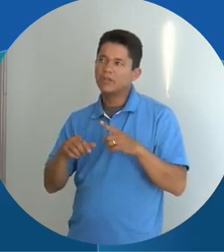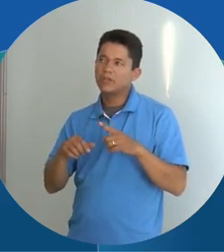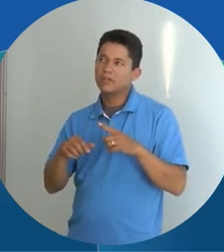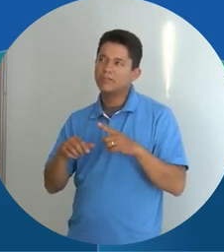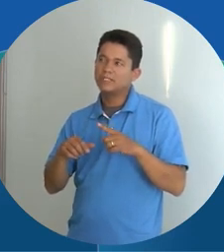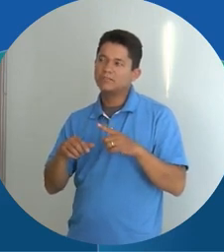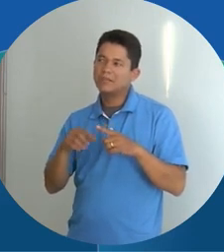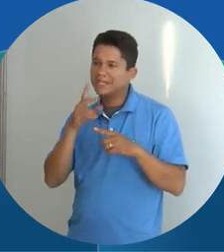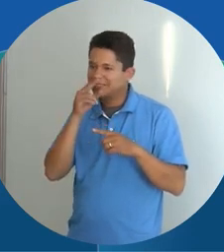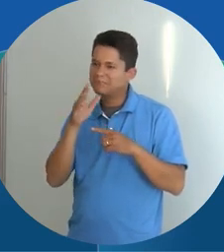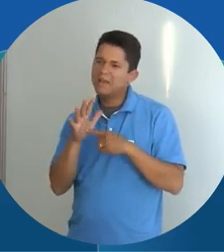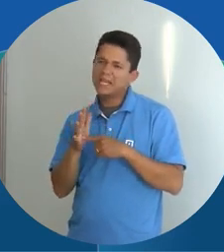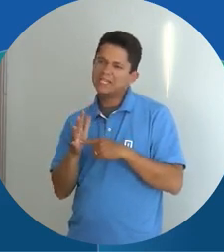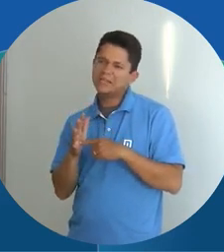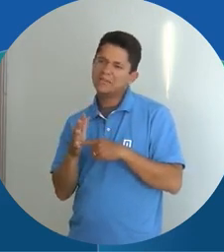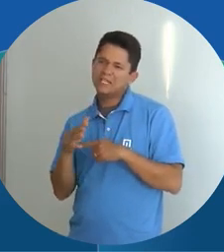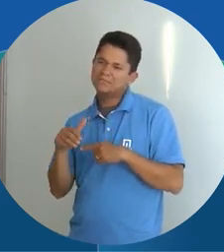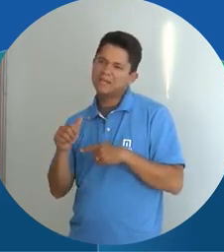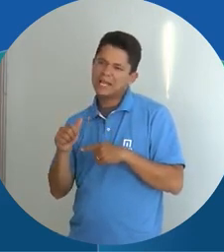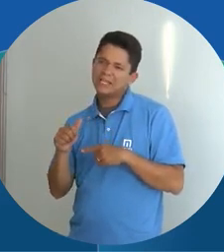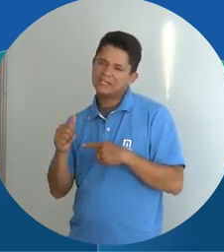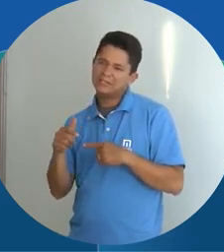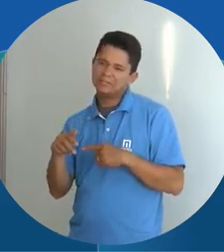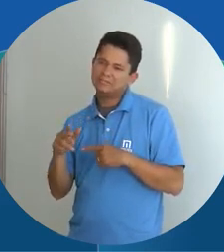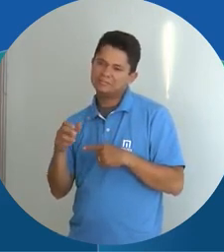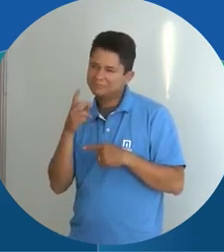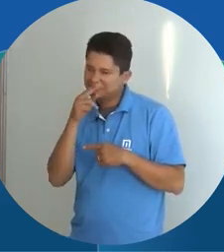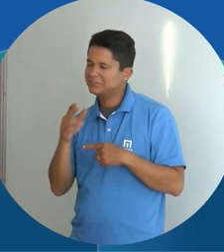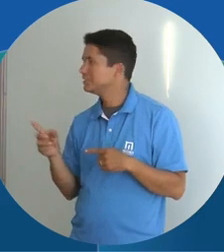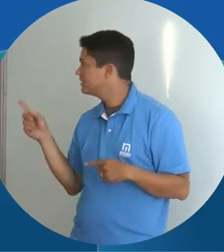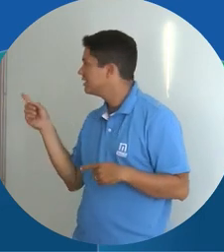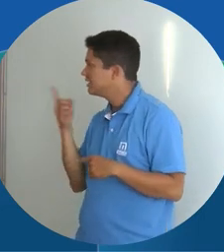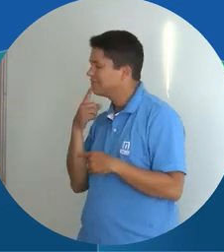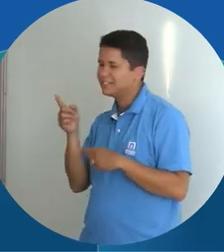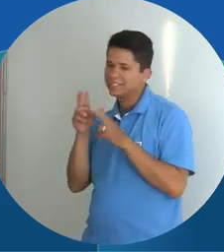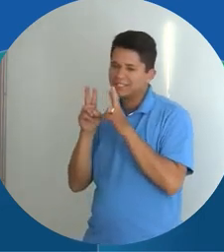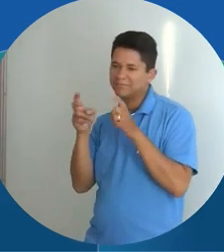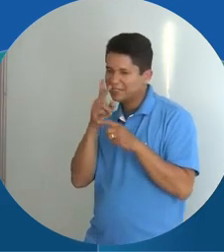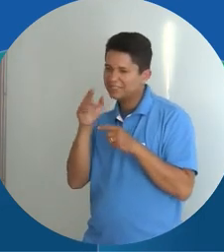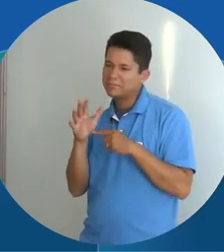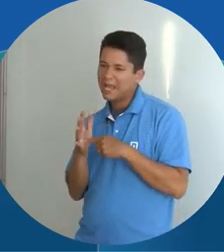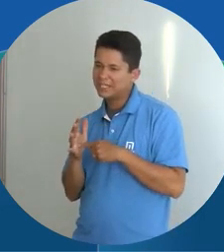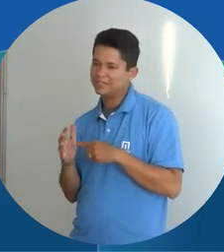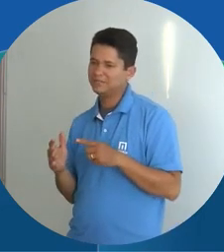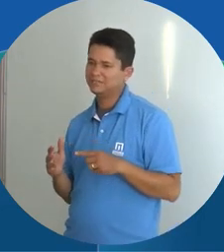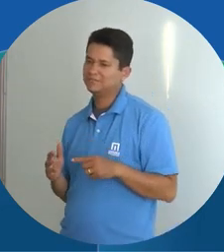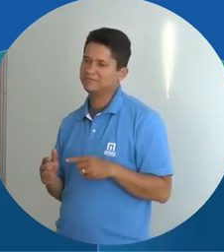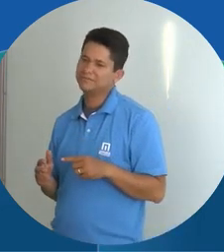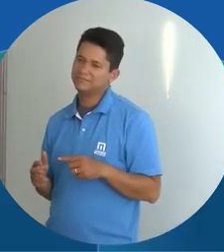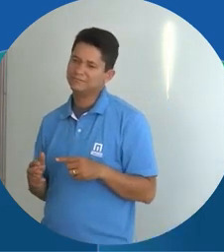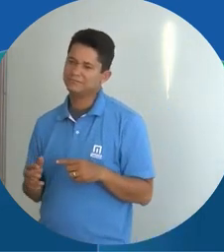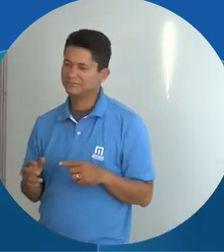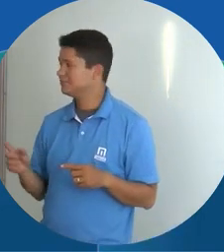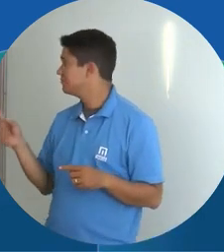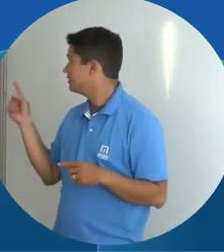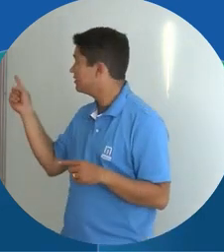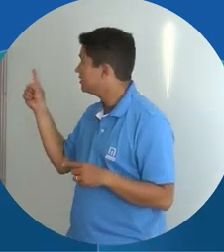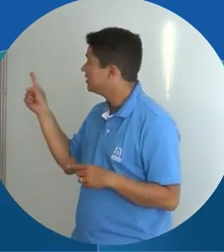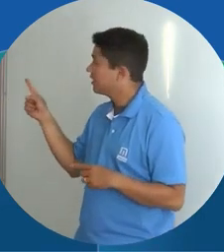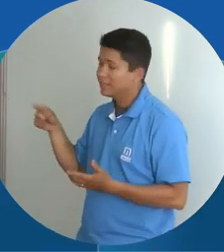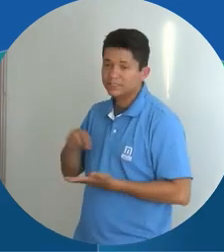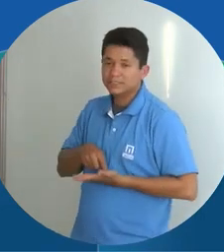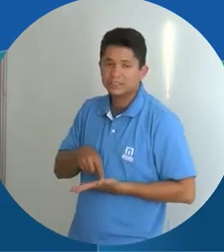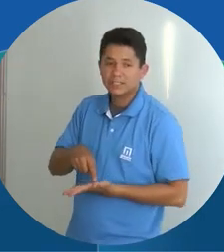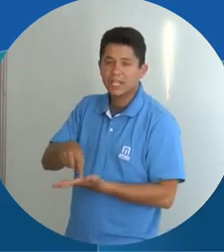prédios de beneficiamento, tem toda aquela questão da parte dinâmica também. Então, as estacas todas